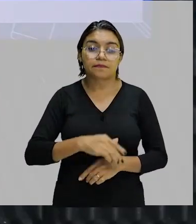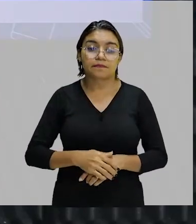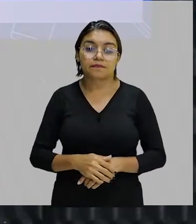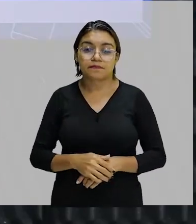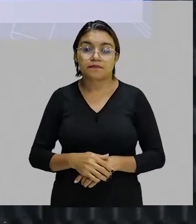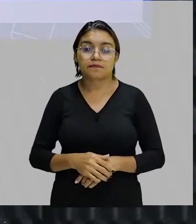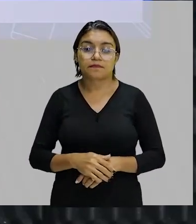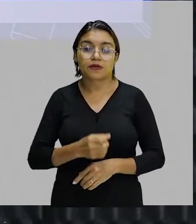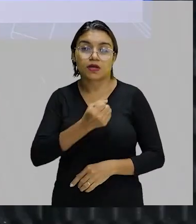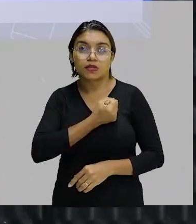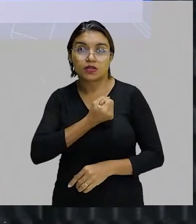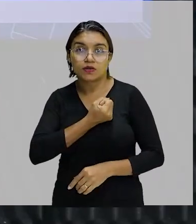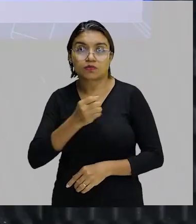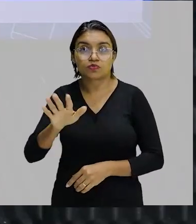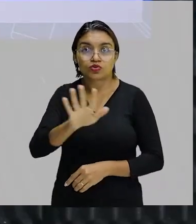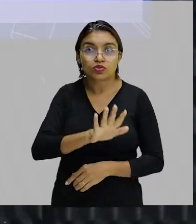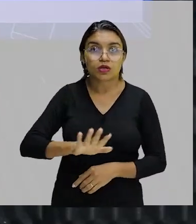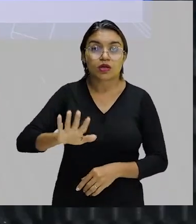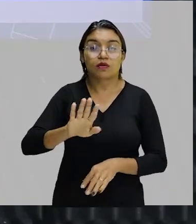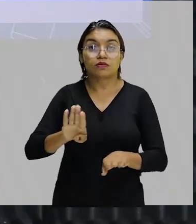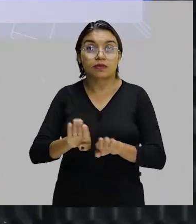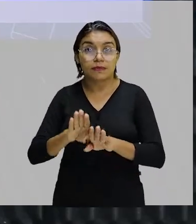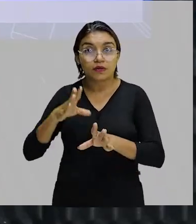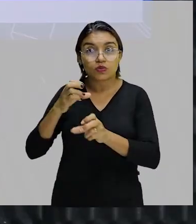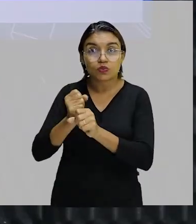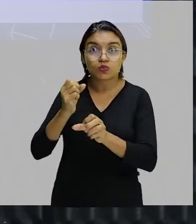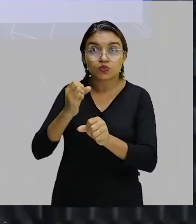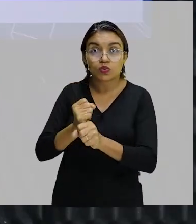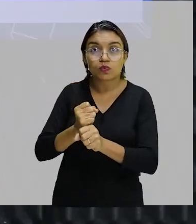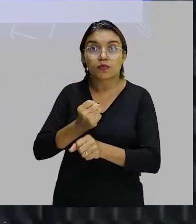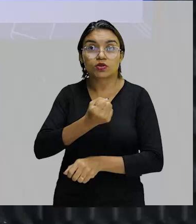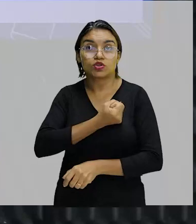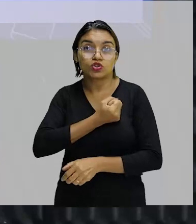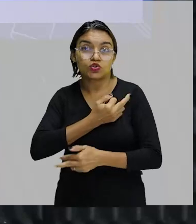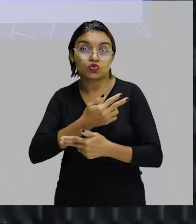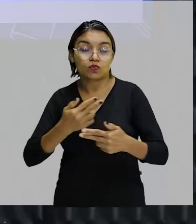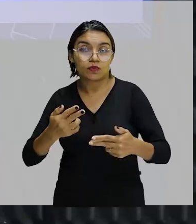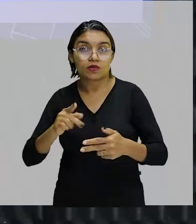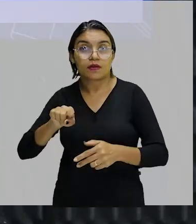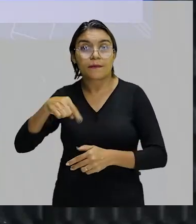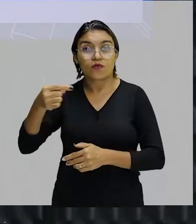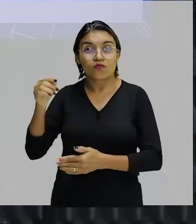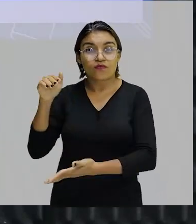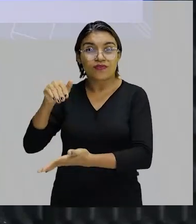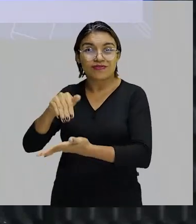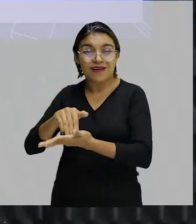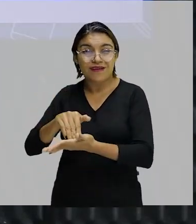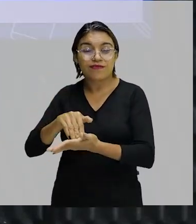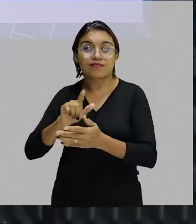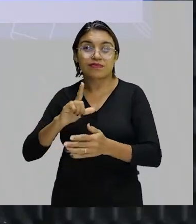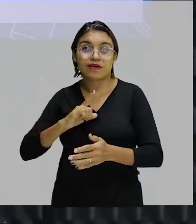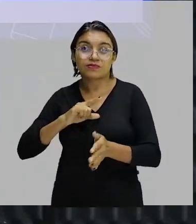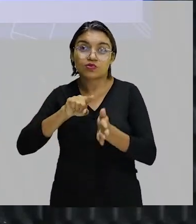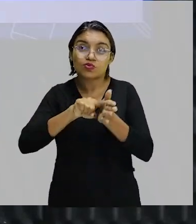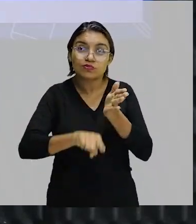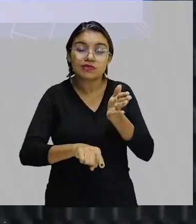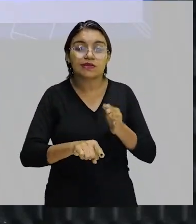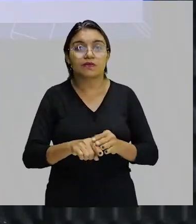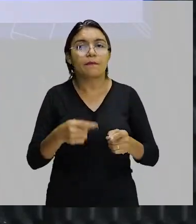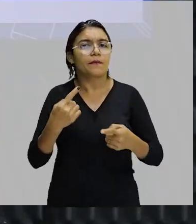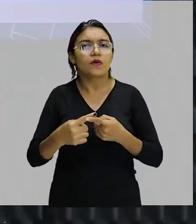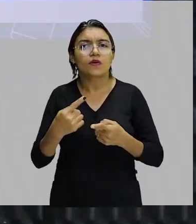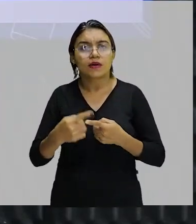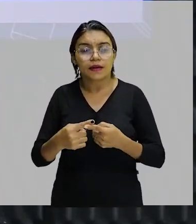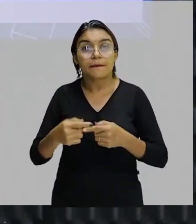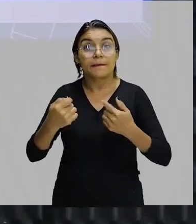trabalhar soma de termos e ainda lá ao final eu vou fazer uma subtração. Por quê? Porque eu preciso saber